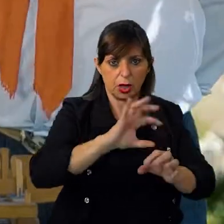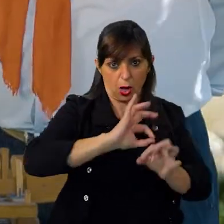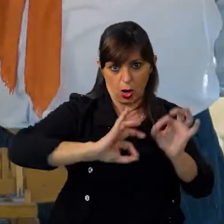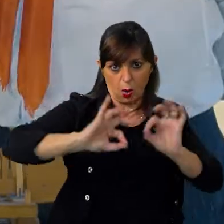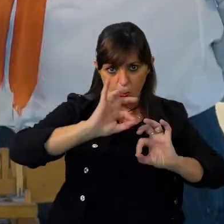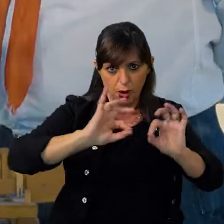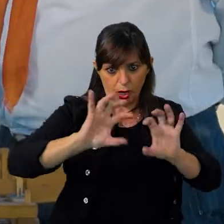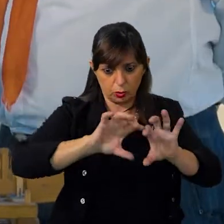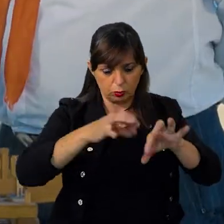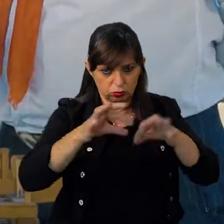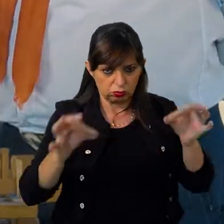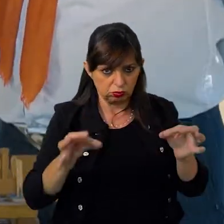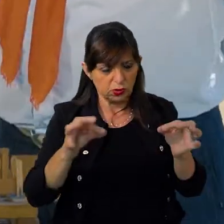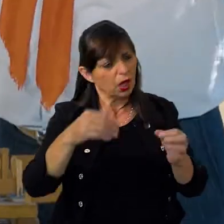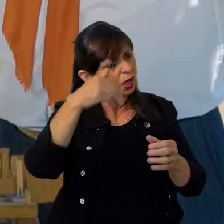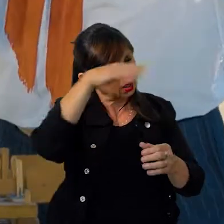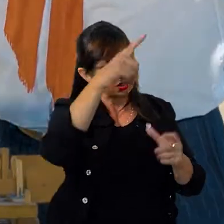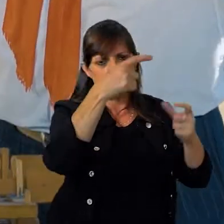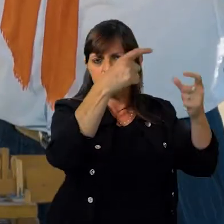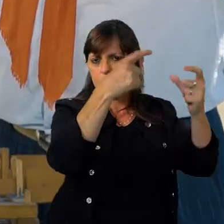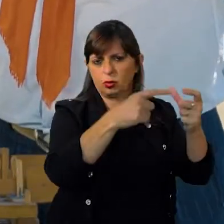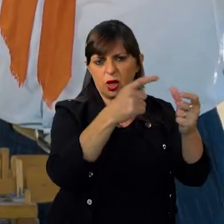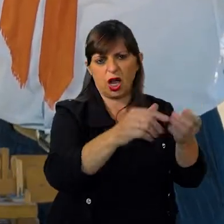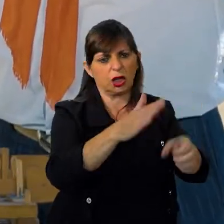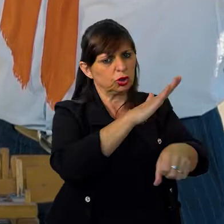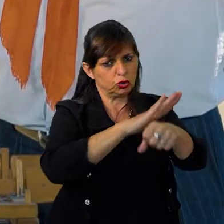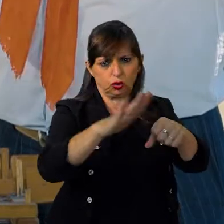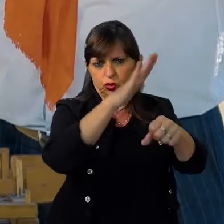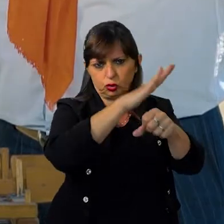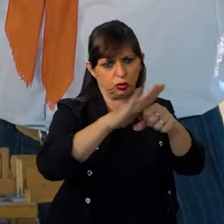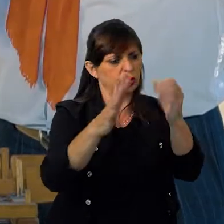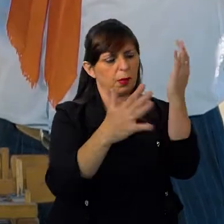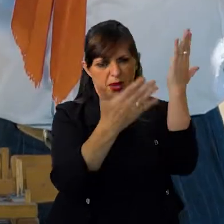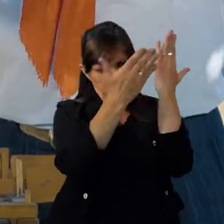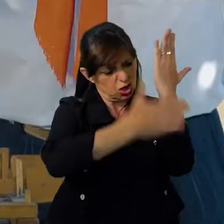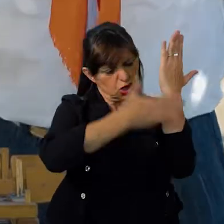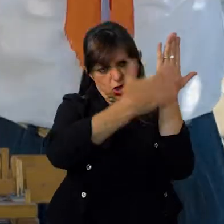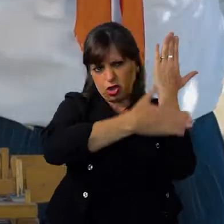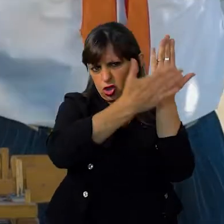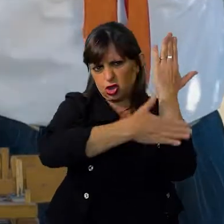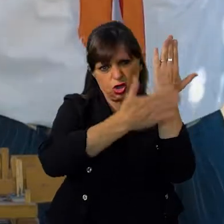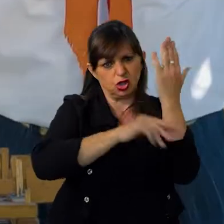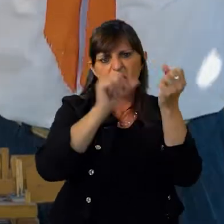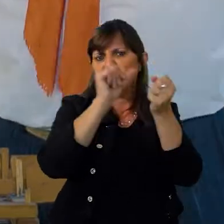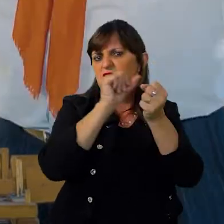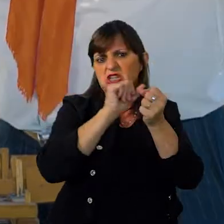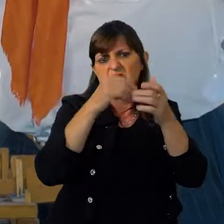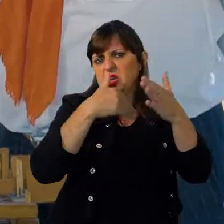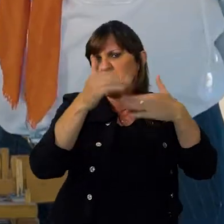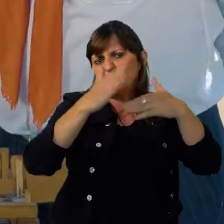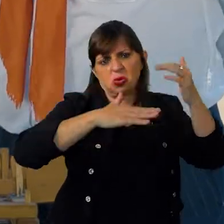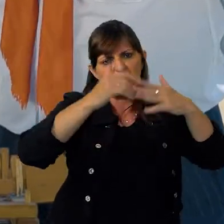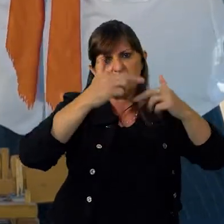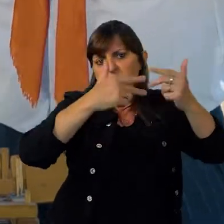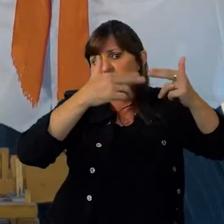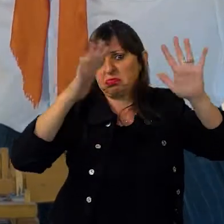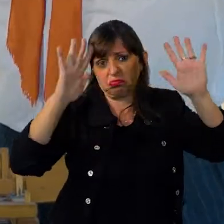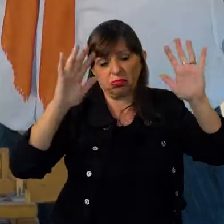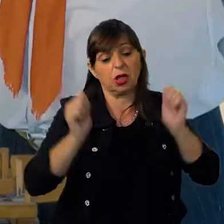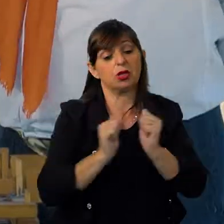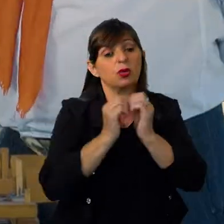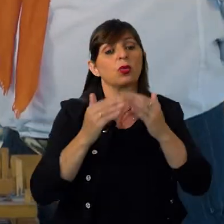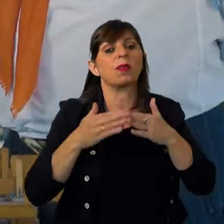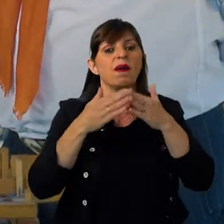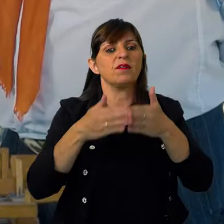e ali ia para serrarias ou ia para digamos Buenos Aires e juntava-se um volume muito maior dos